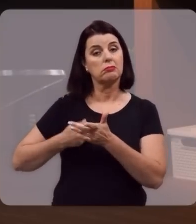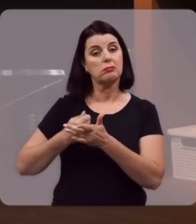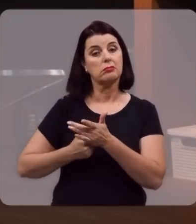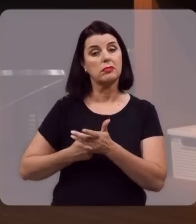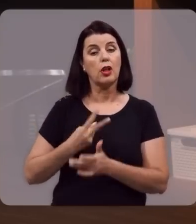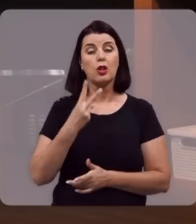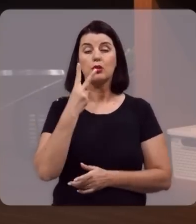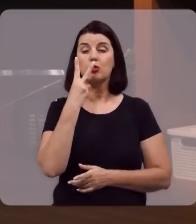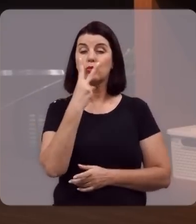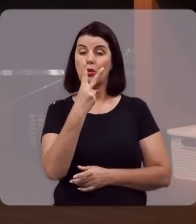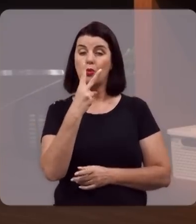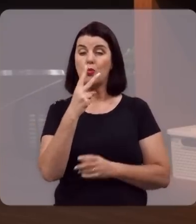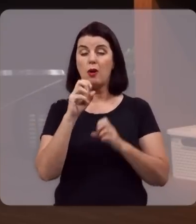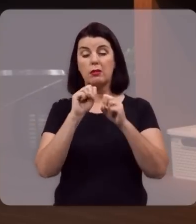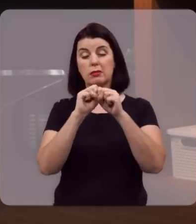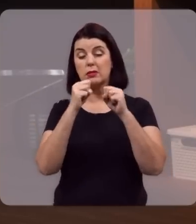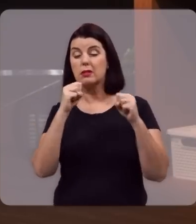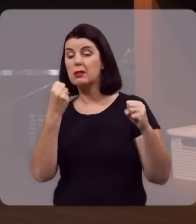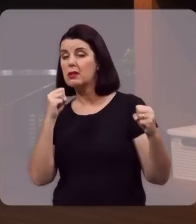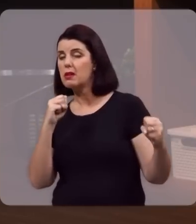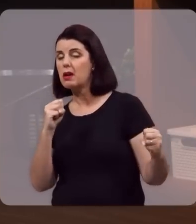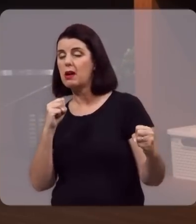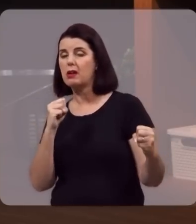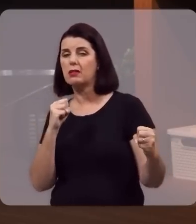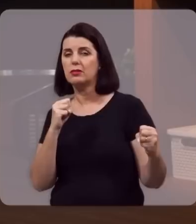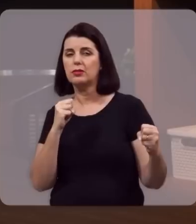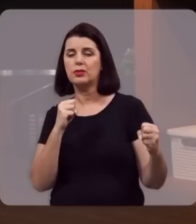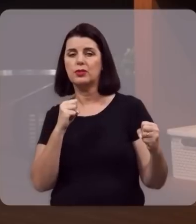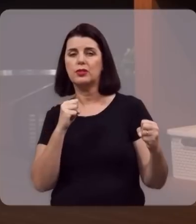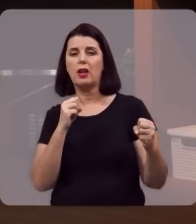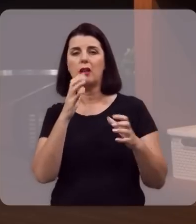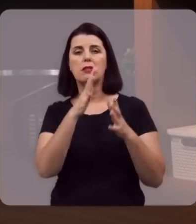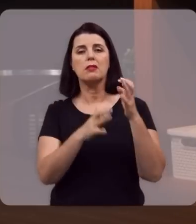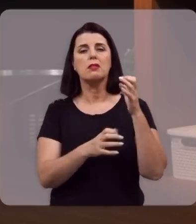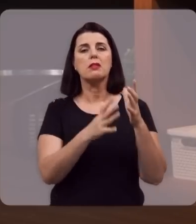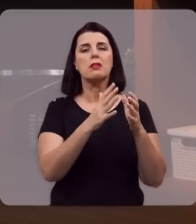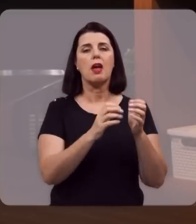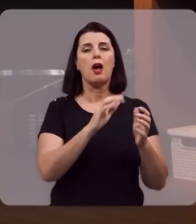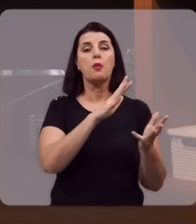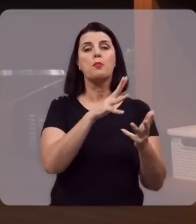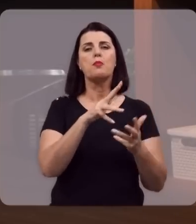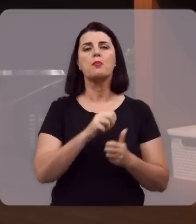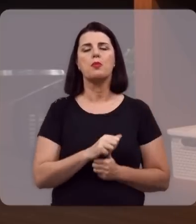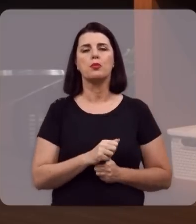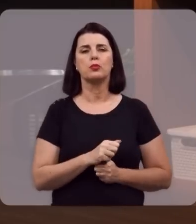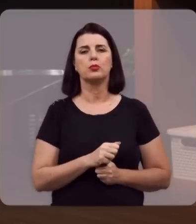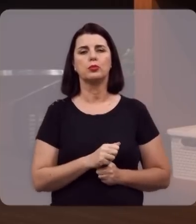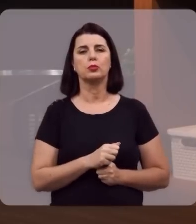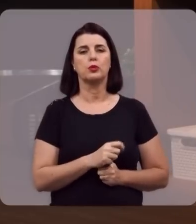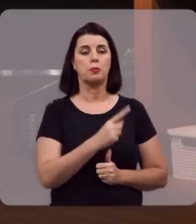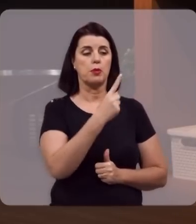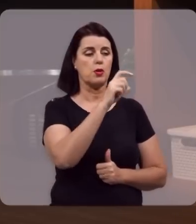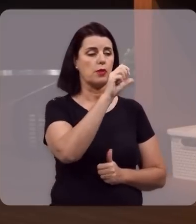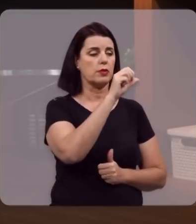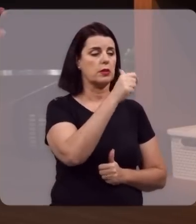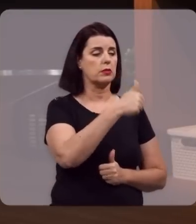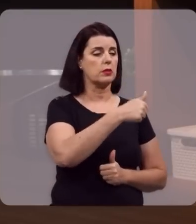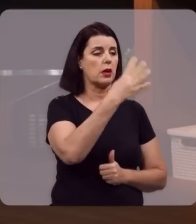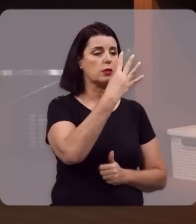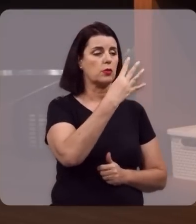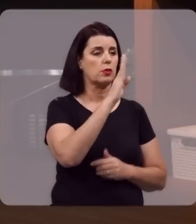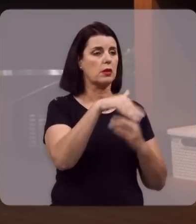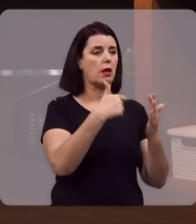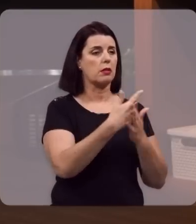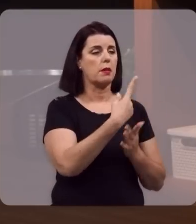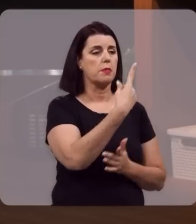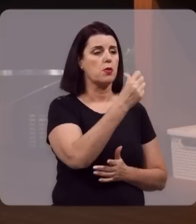enfrentamos 2 sangrentas guerras mundiais. A primeira, 1914 a 1918, mais de 30 milhões de